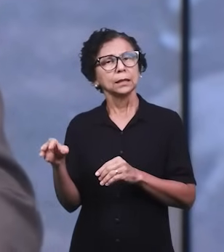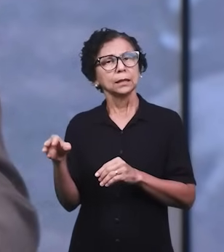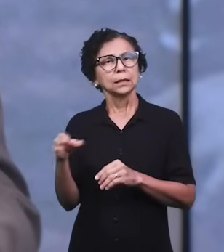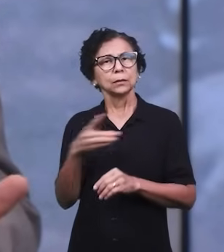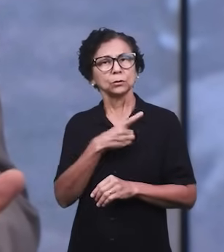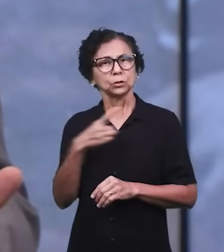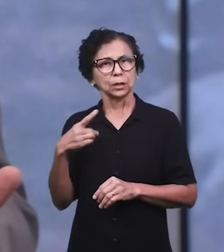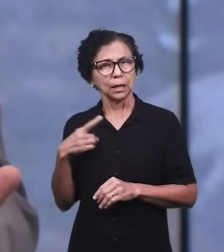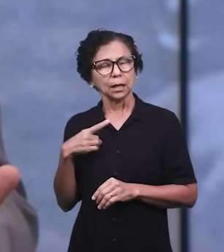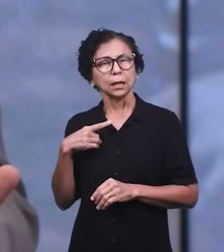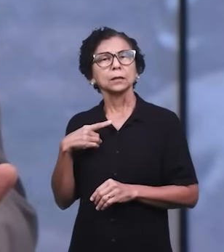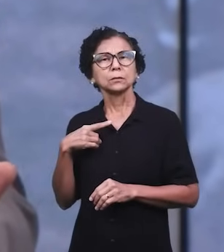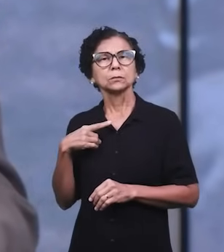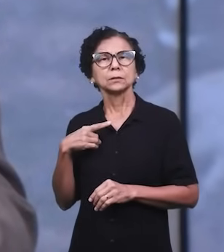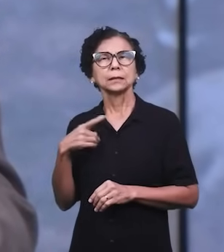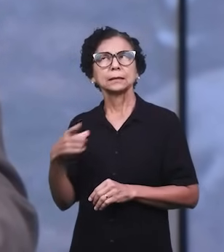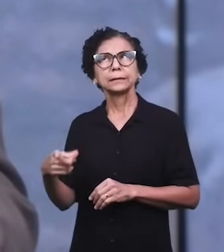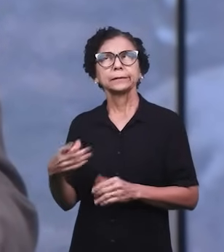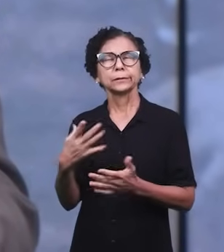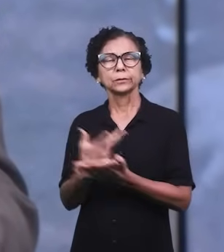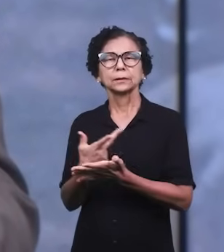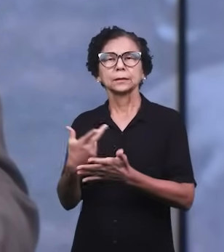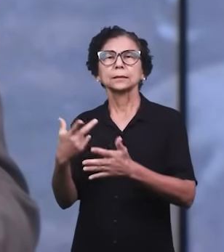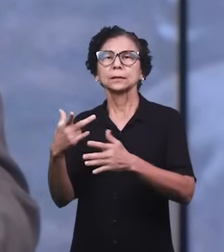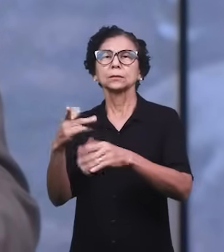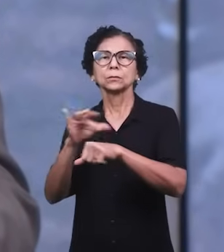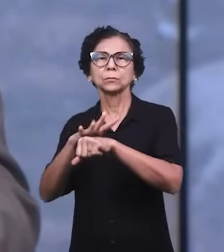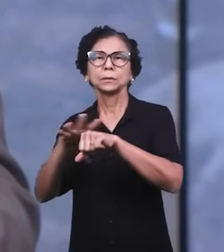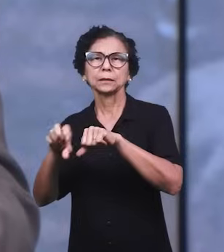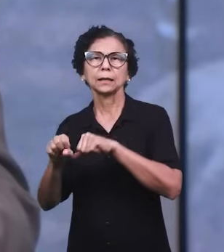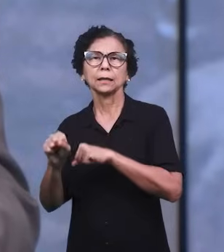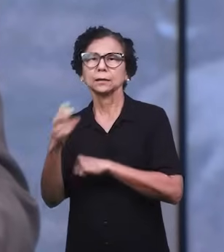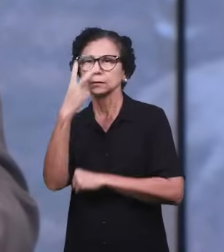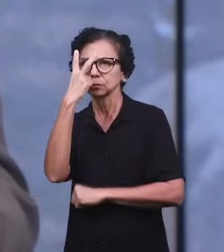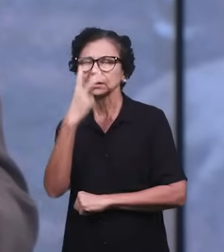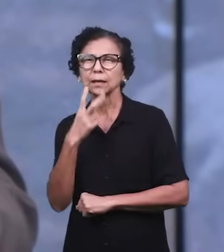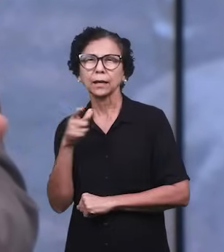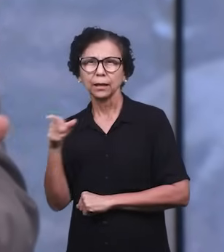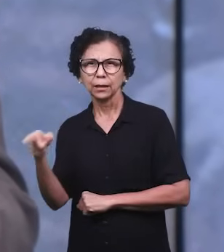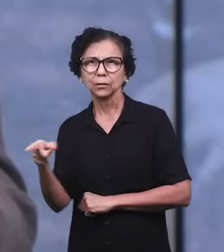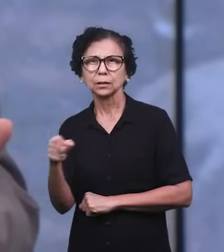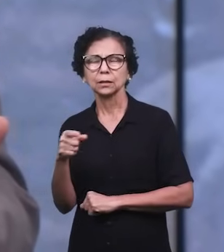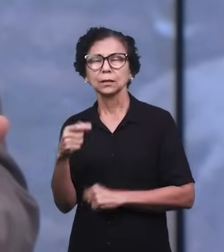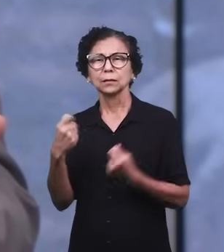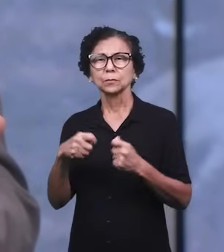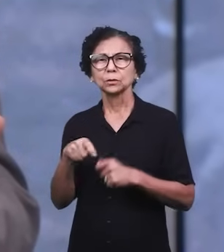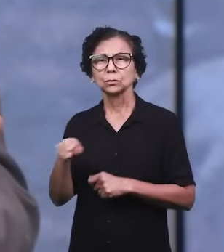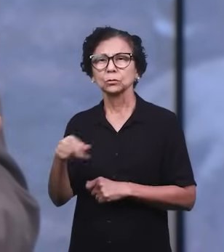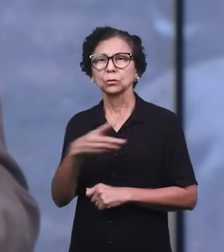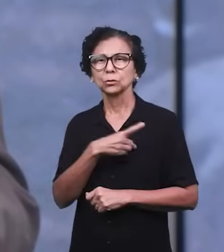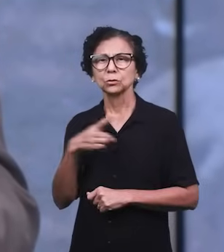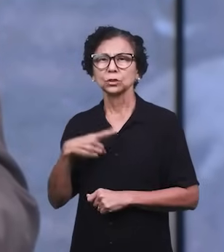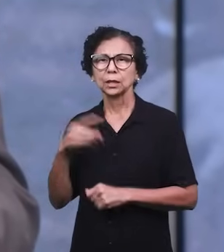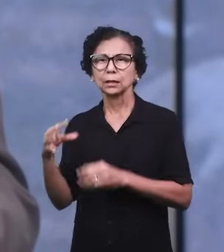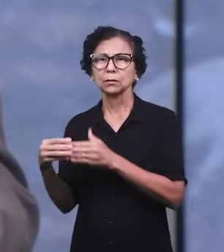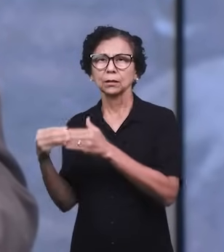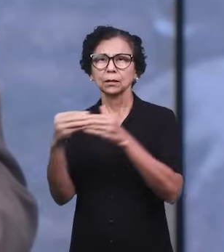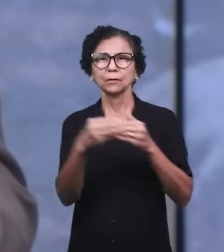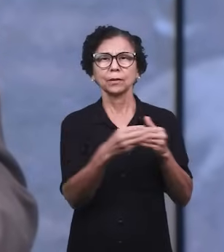que é uma operação no corpo. E aqui eu queria chamar a atenção, recentemente nós tivemos seminário de